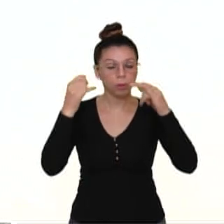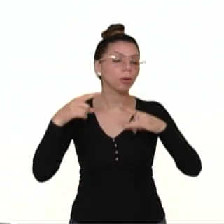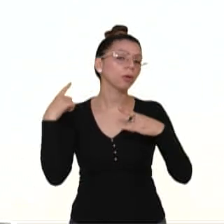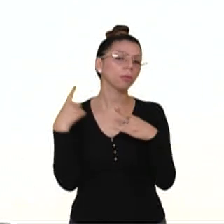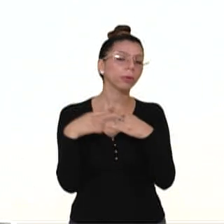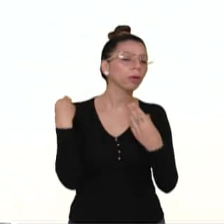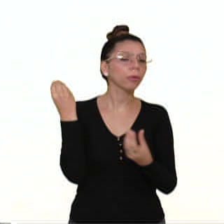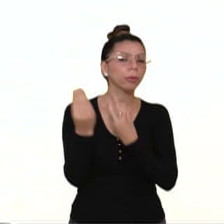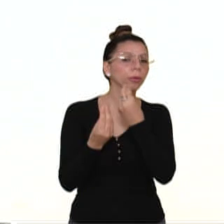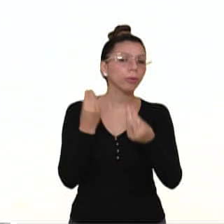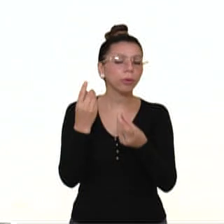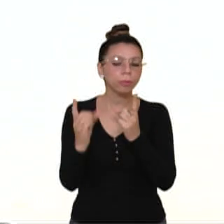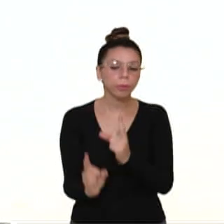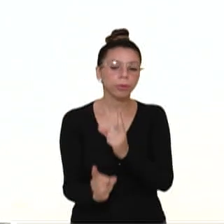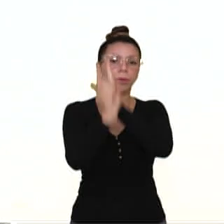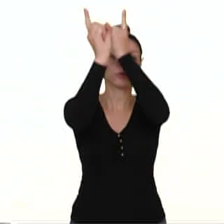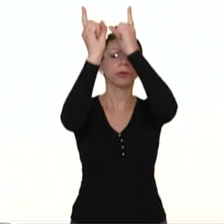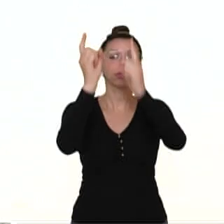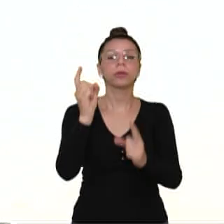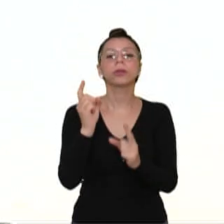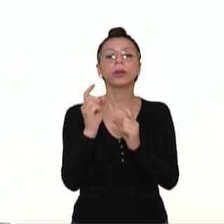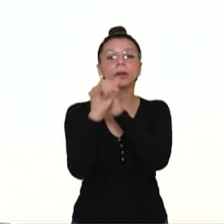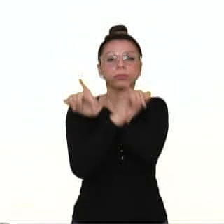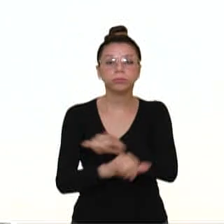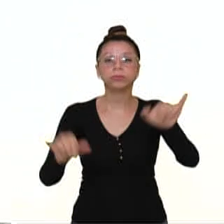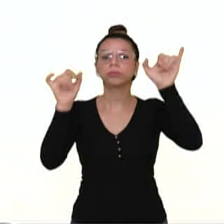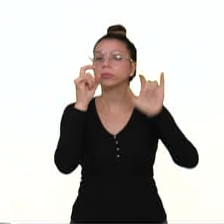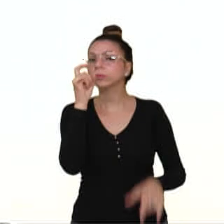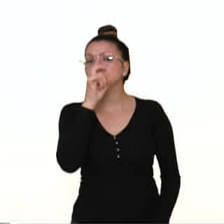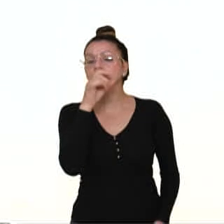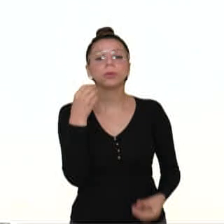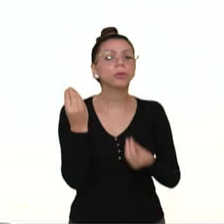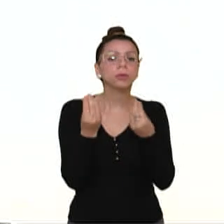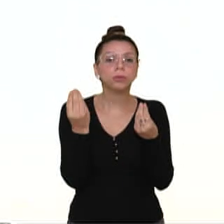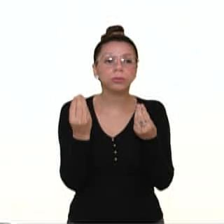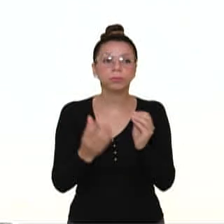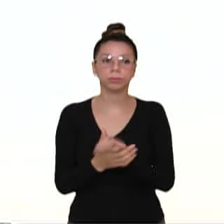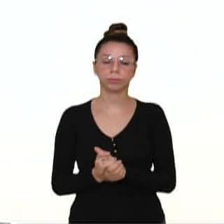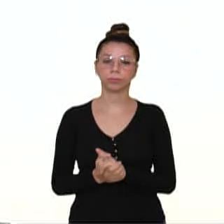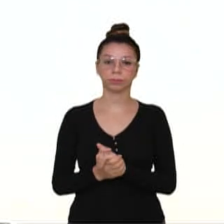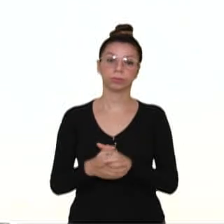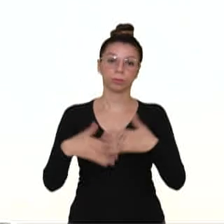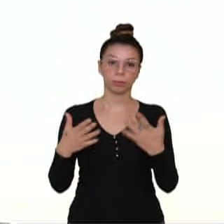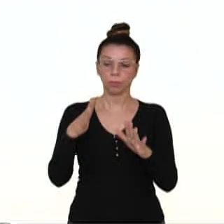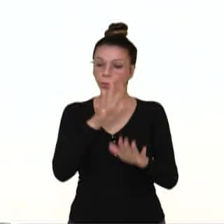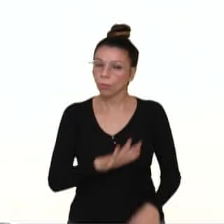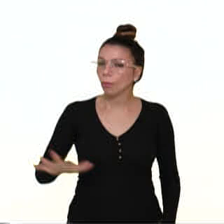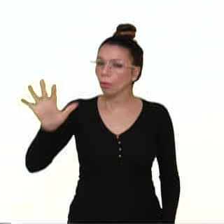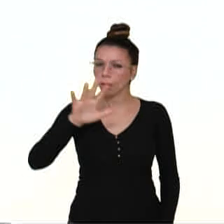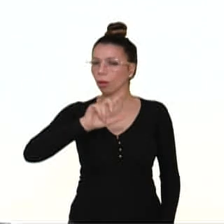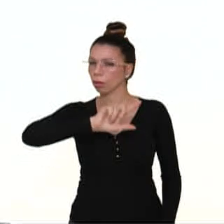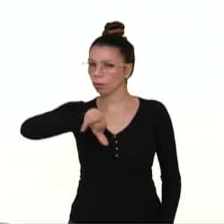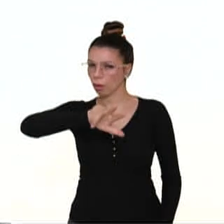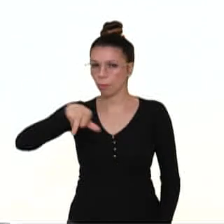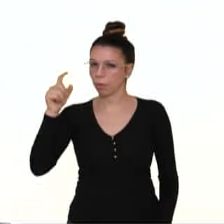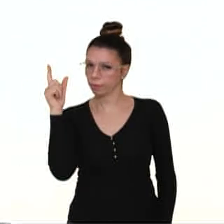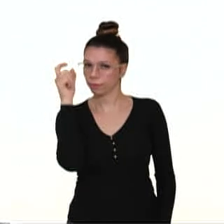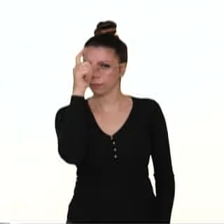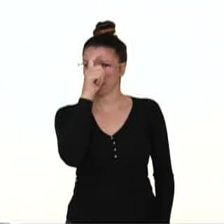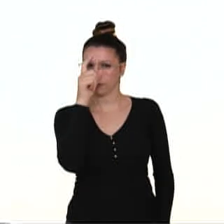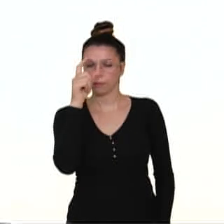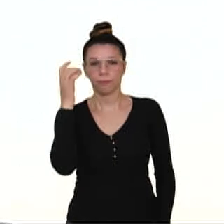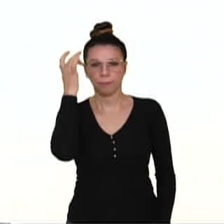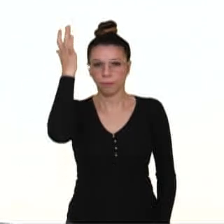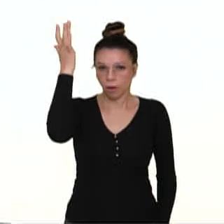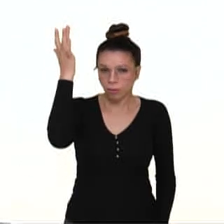como descobrir a falsidade de uma notícia? Vamos lá? No geral, não é tão fácil descobrir uma